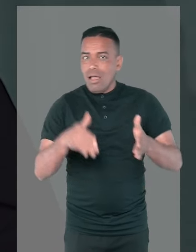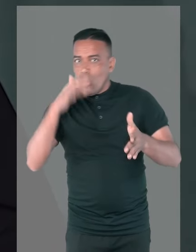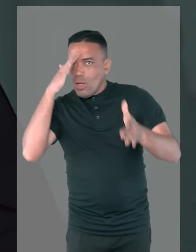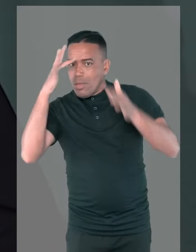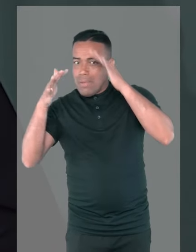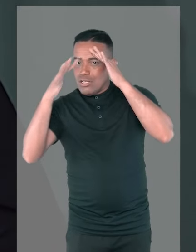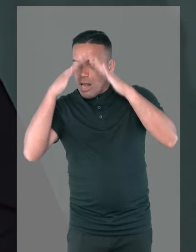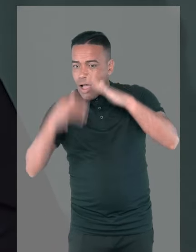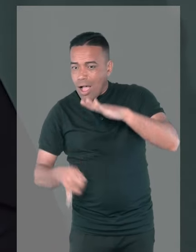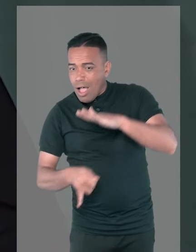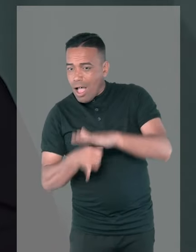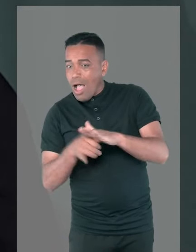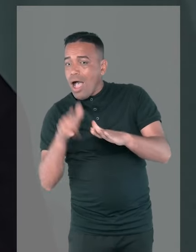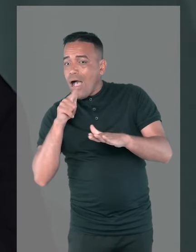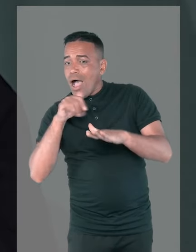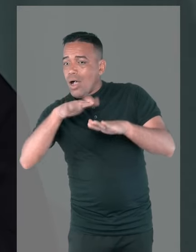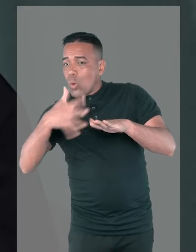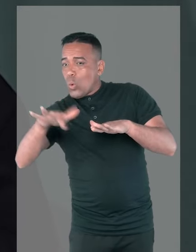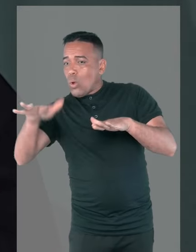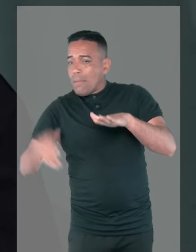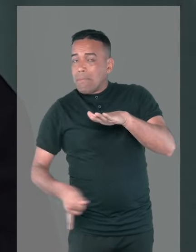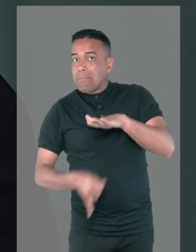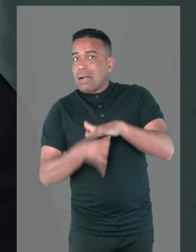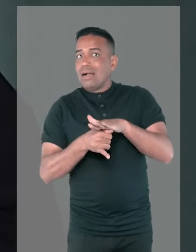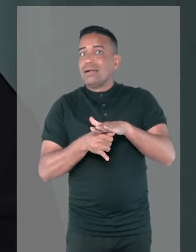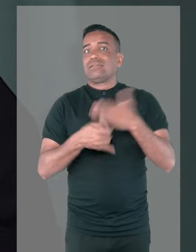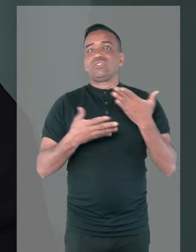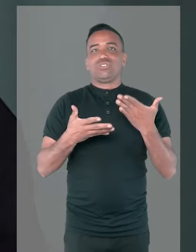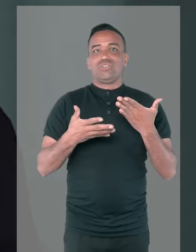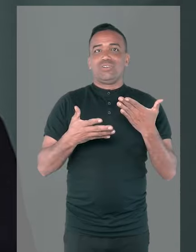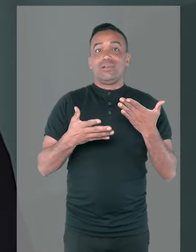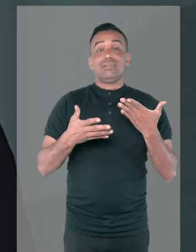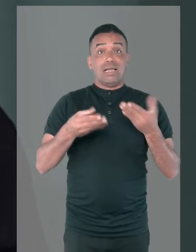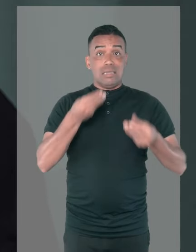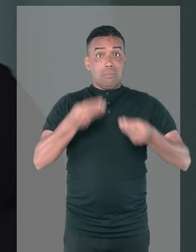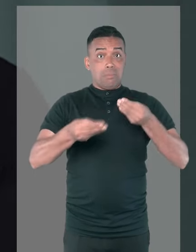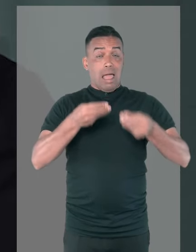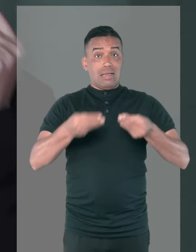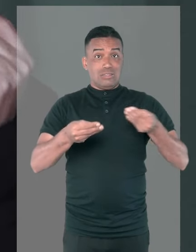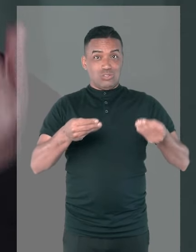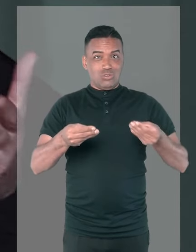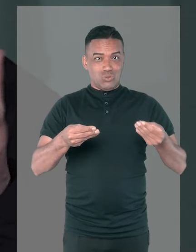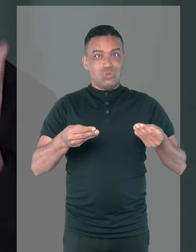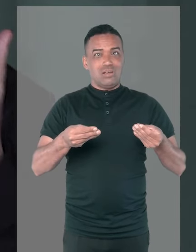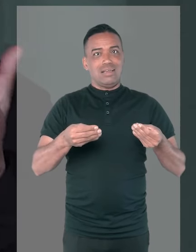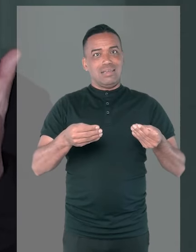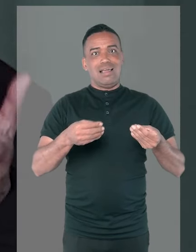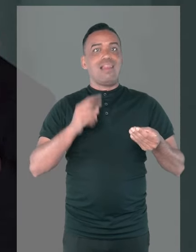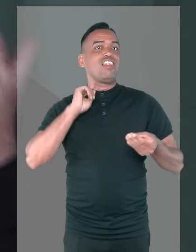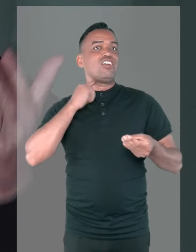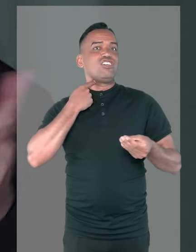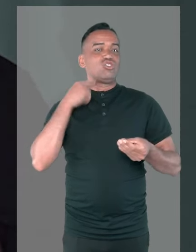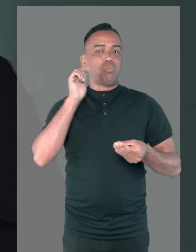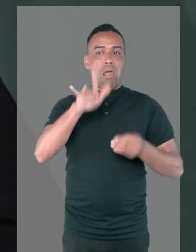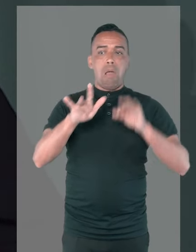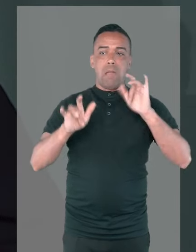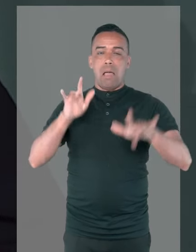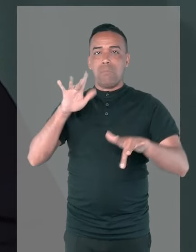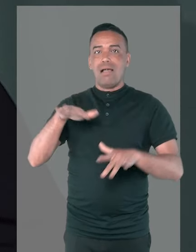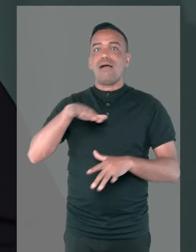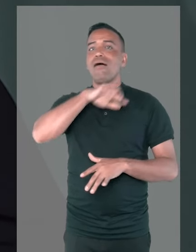tem ali embaixo, tudo, ainda que seja plástico, né? E muito provavelmente seja o que tem ali, seja lixo e